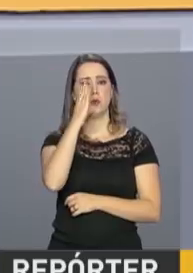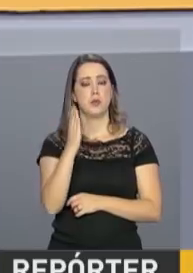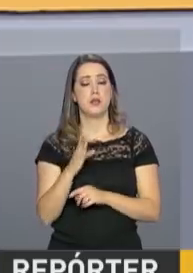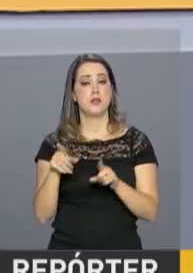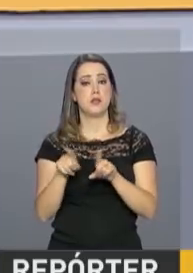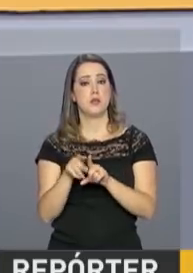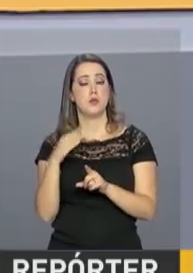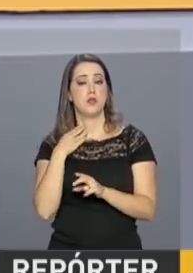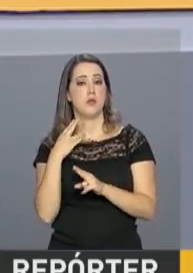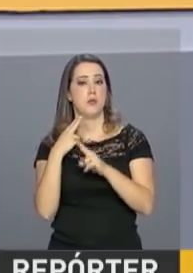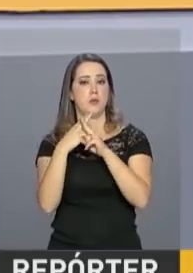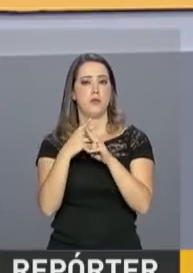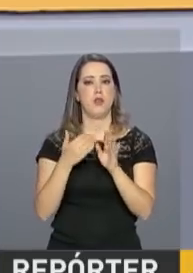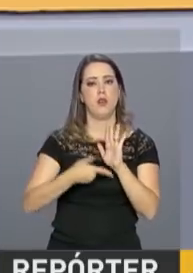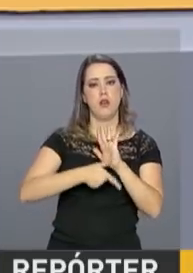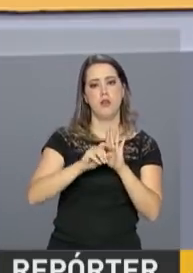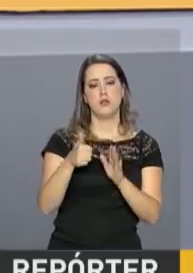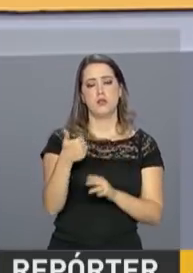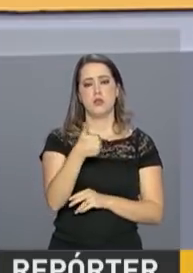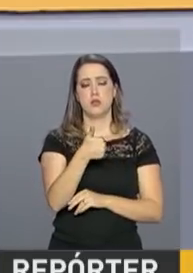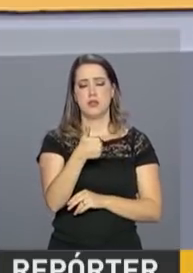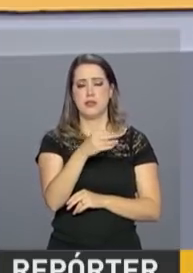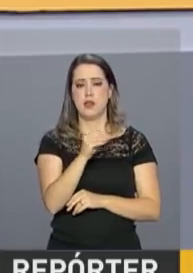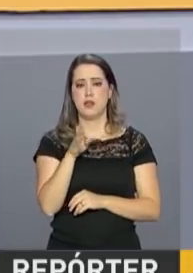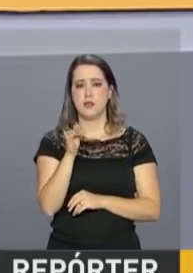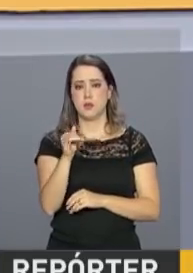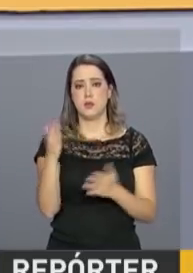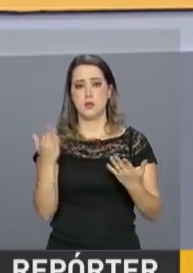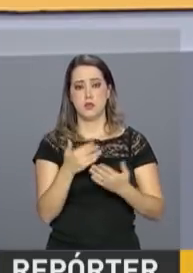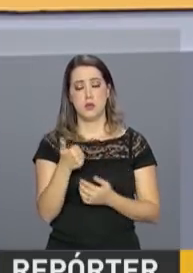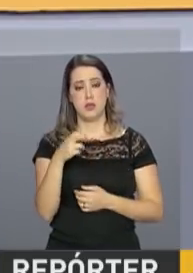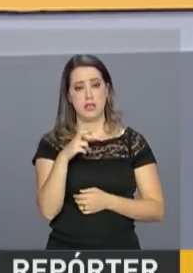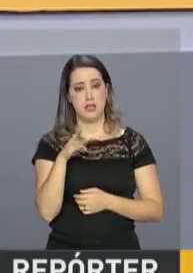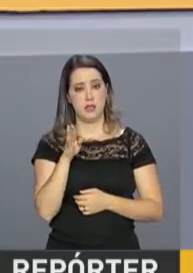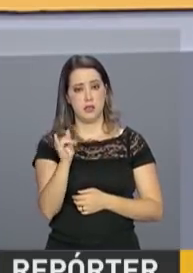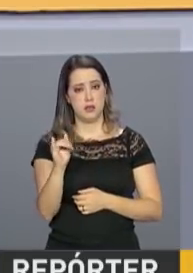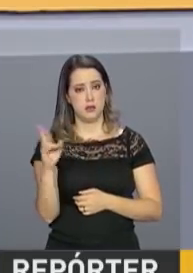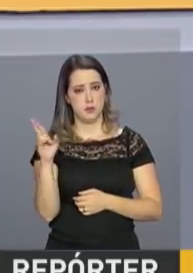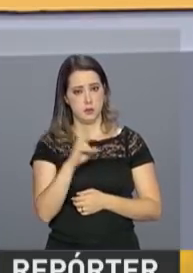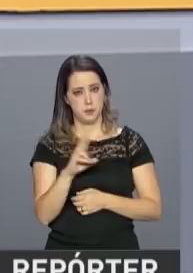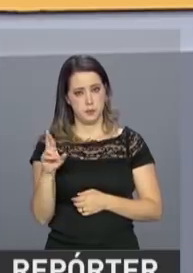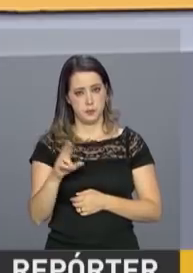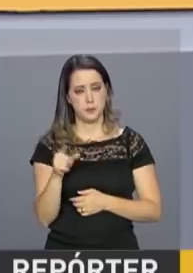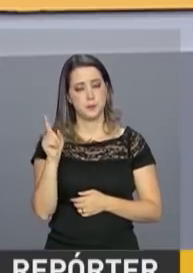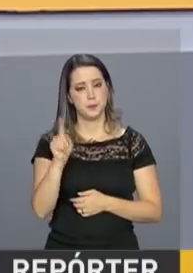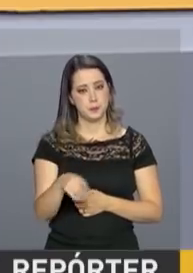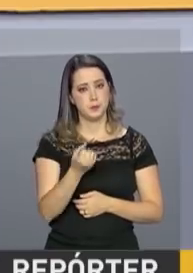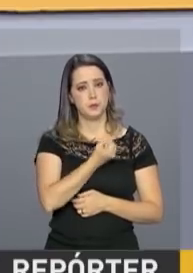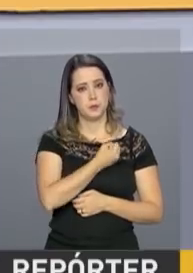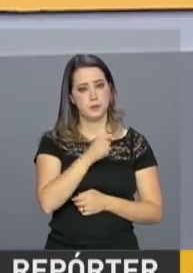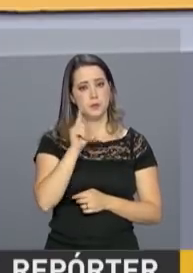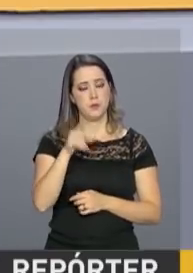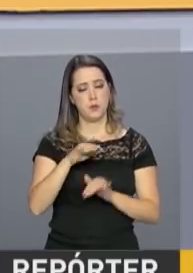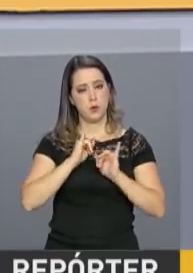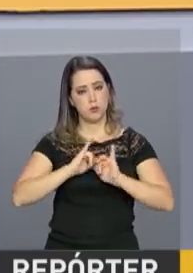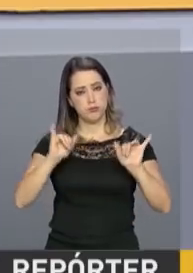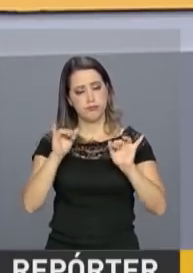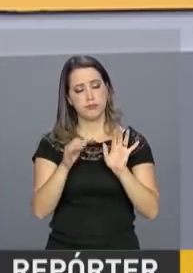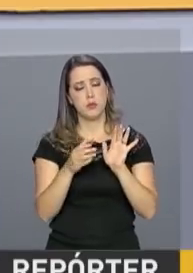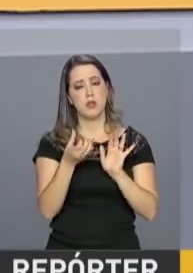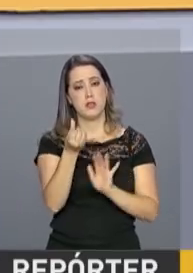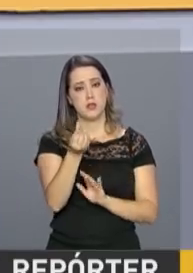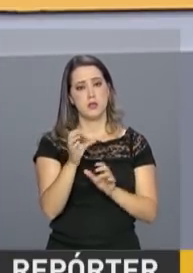de 10 bilhões e 400 milhões de reais para 15 bilhões e 100 bilhões de reais os dados fazem parte